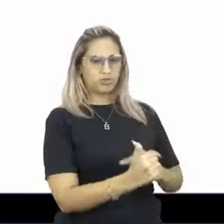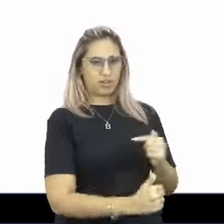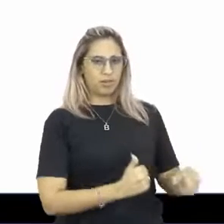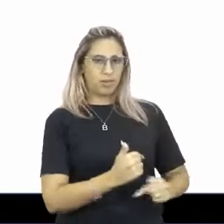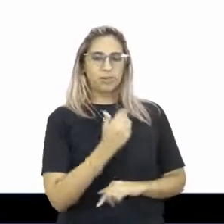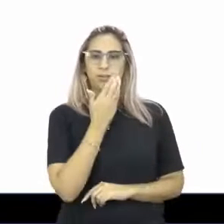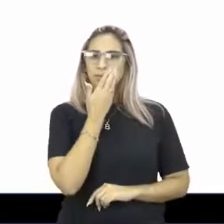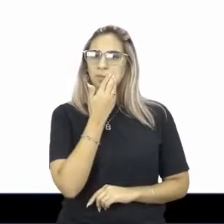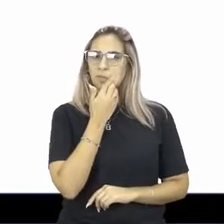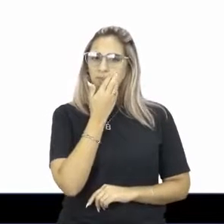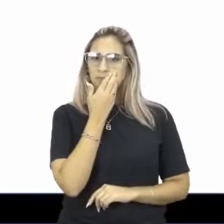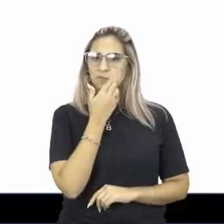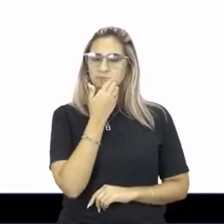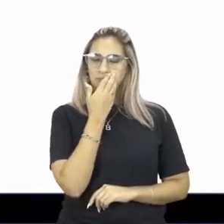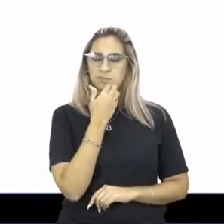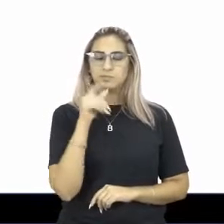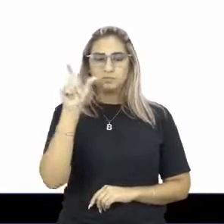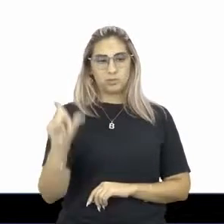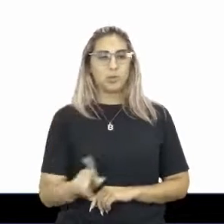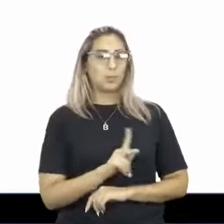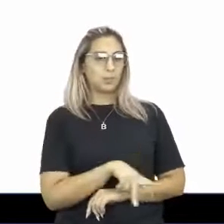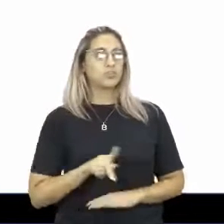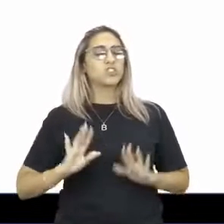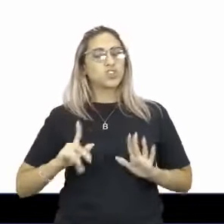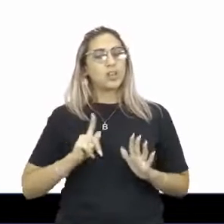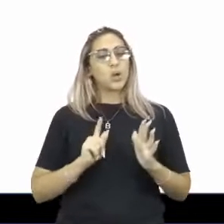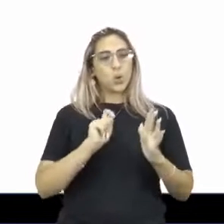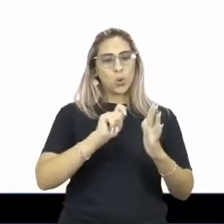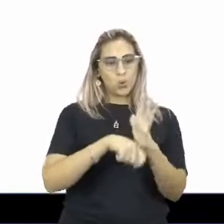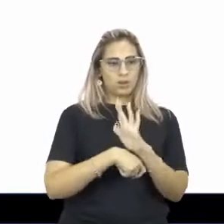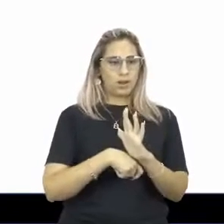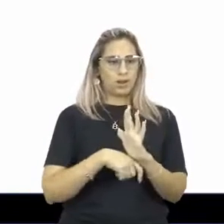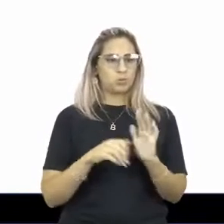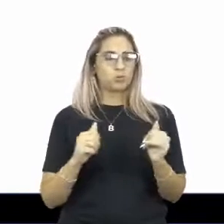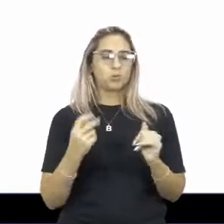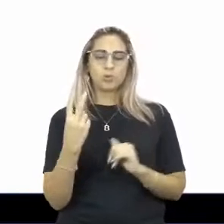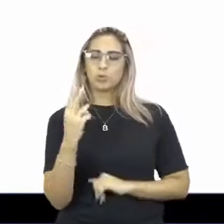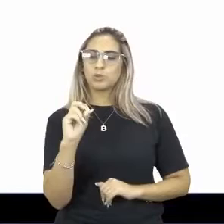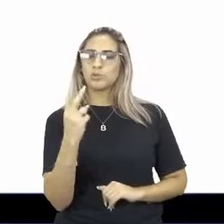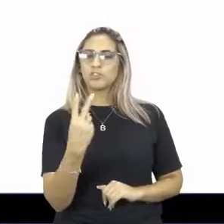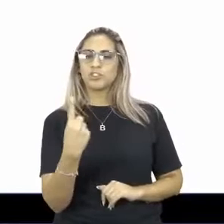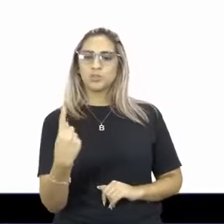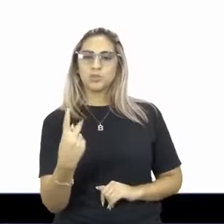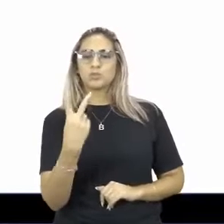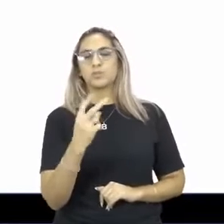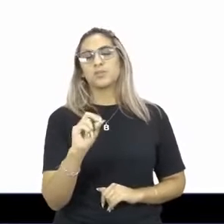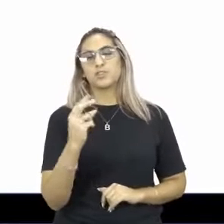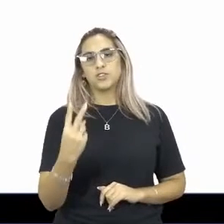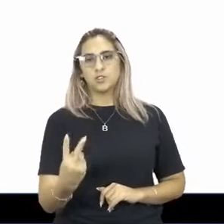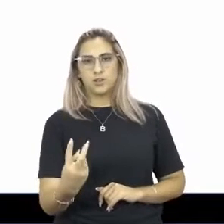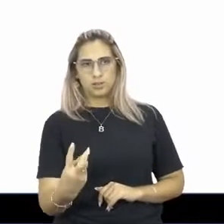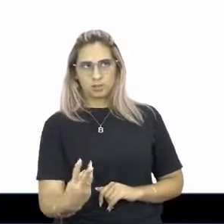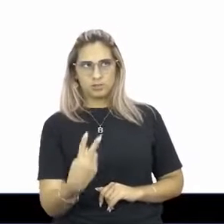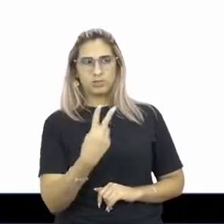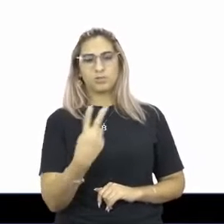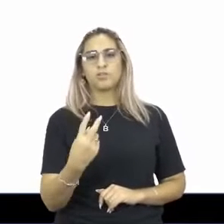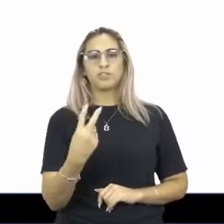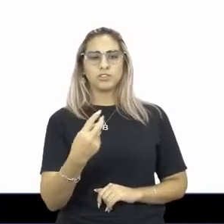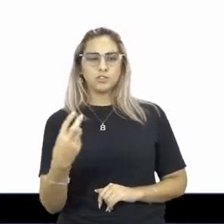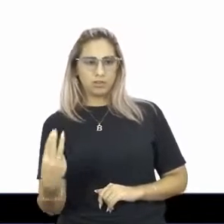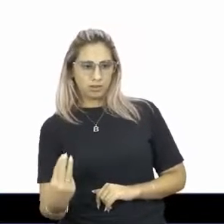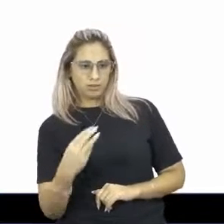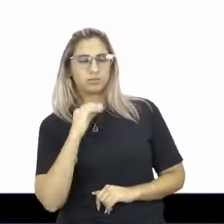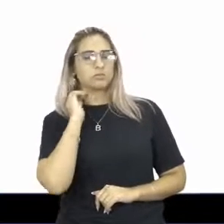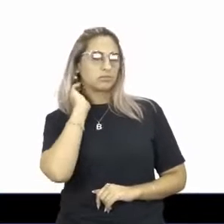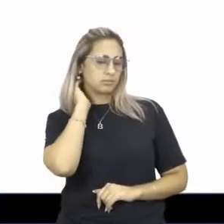você já é um docente que tem o contrato aberto em 2021, 2022 e 2023 tem um